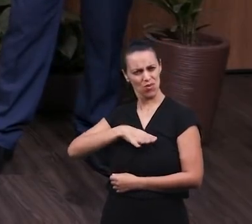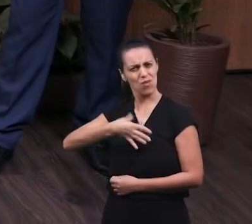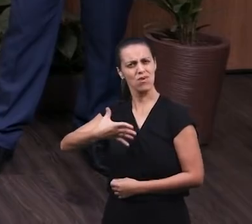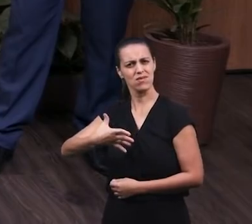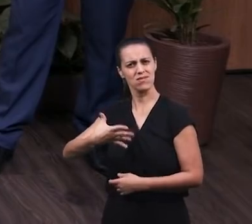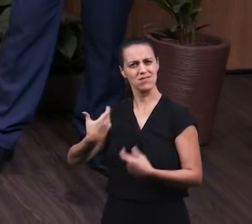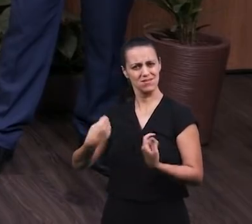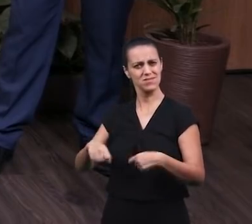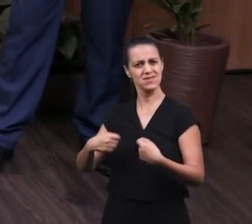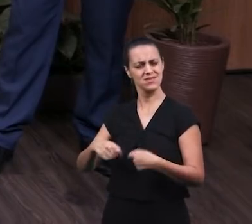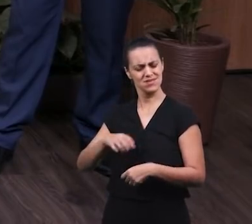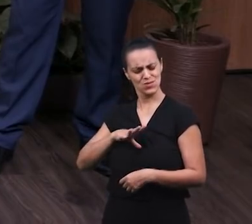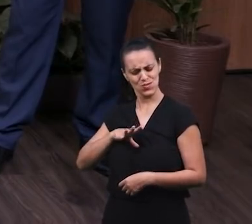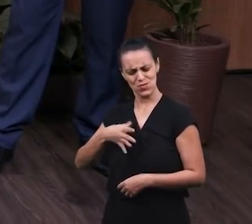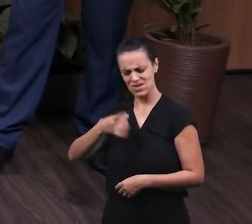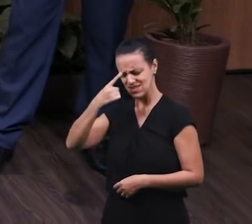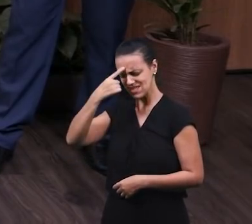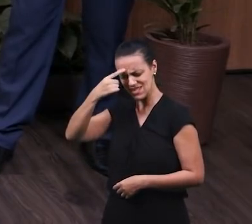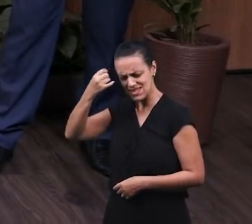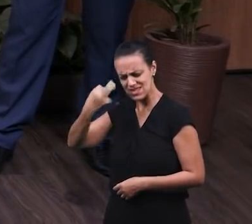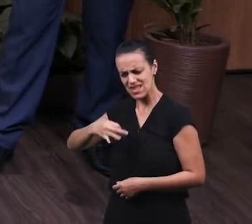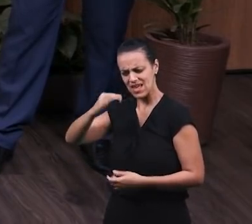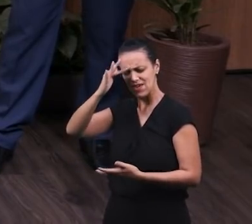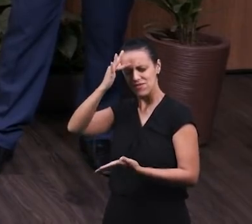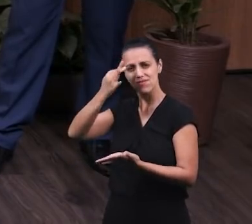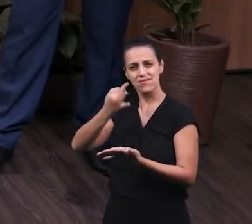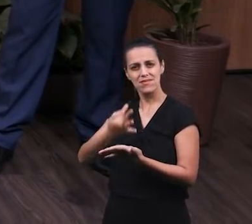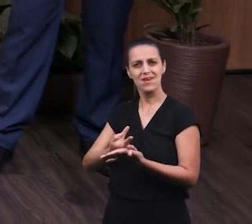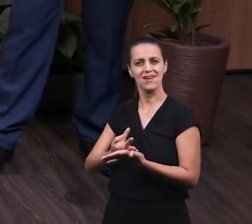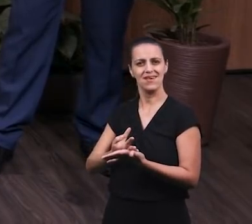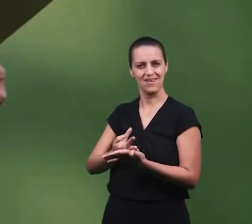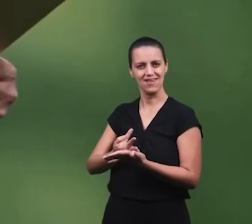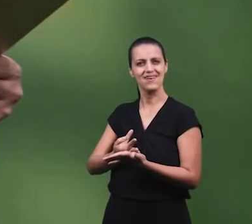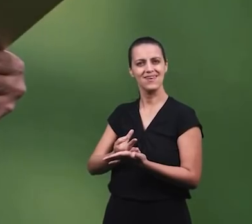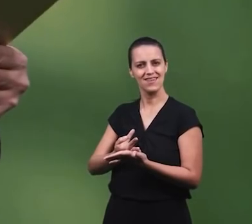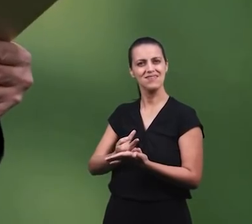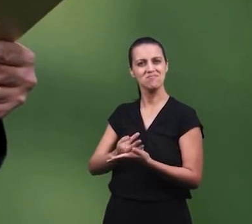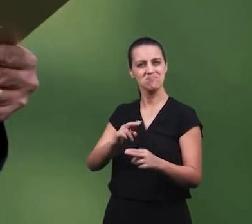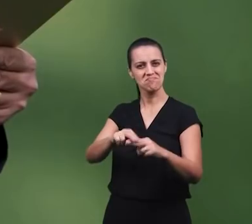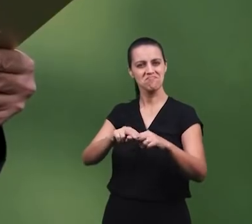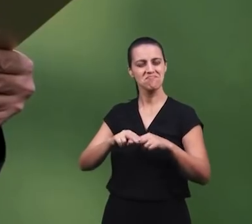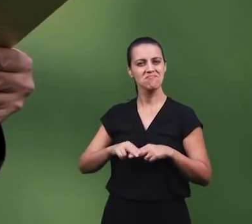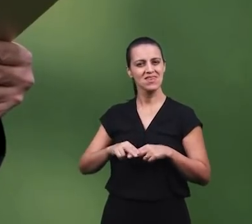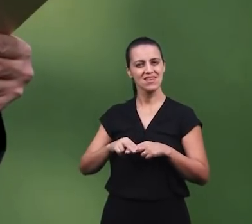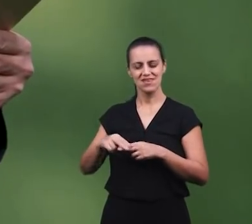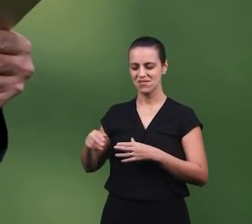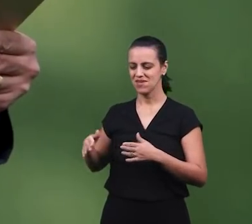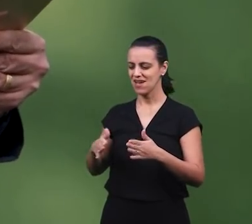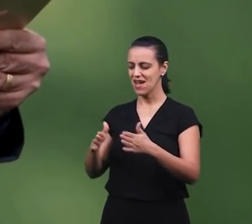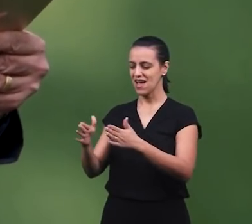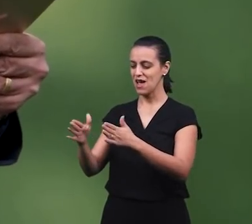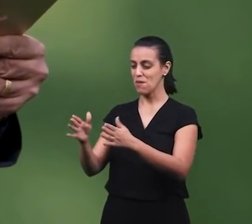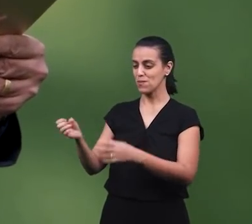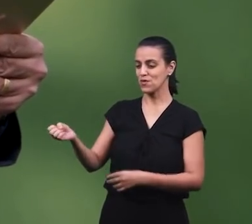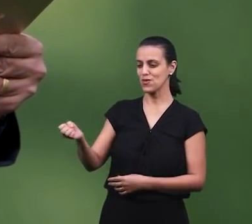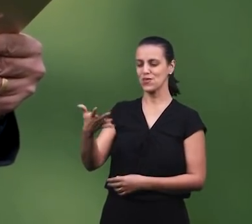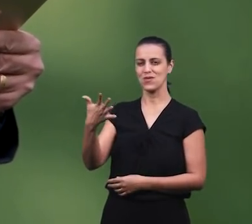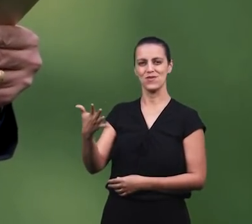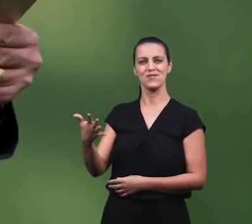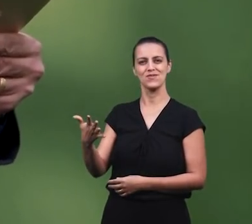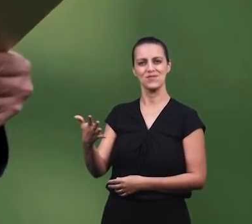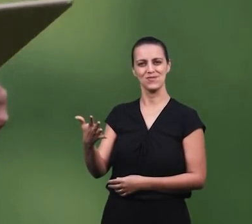ousadia, inteira certeza de fé, através do novo e vivo